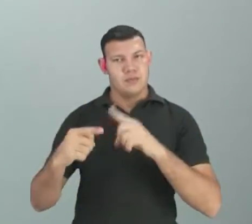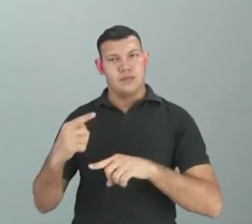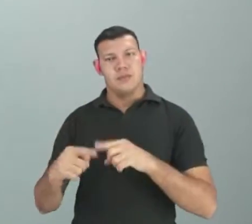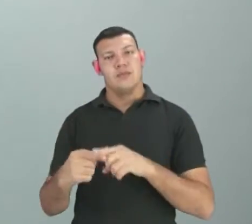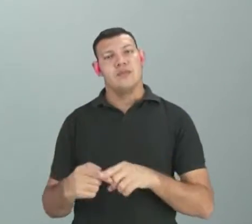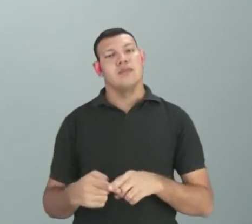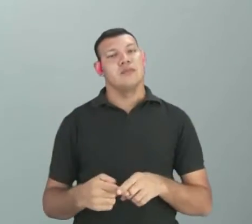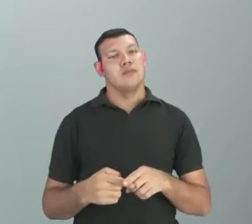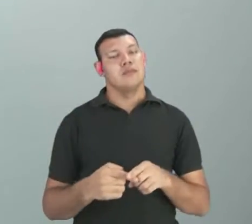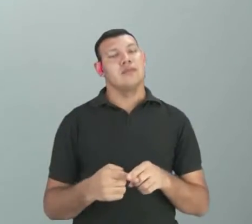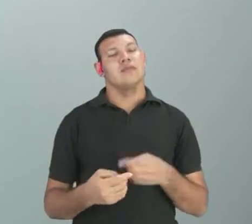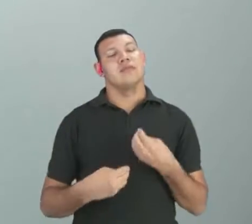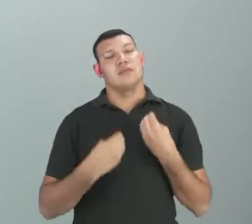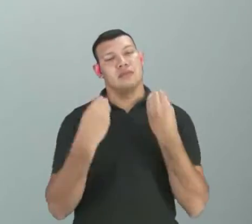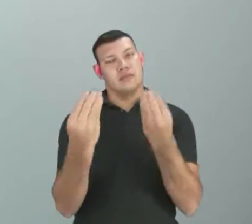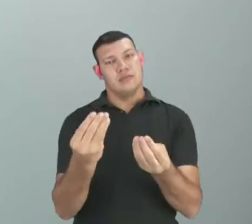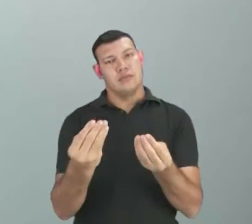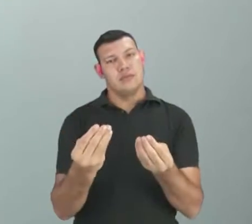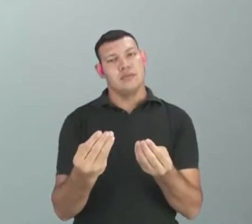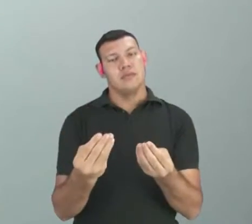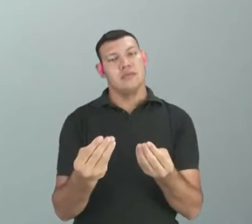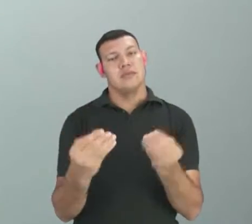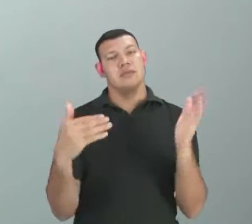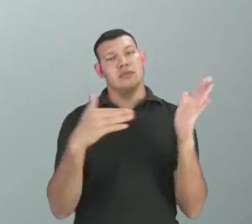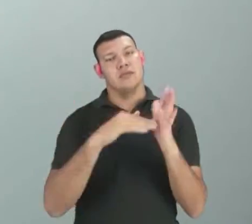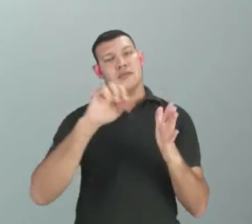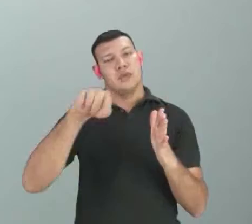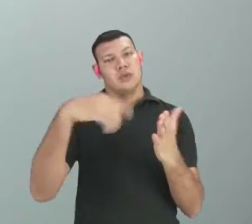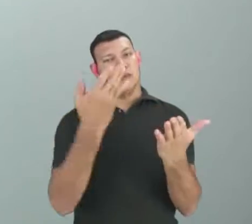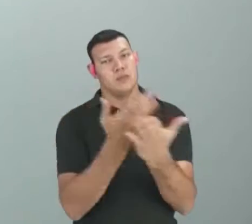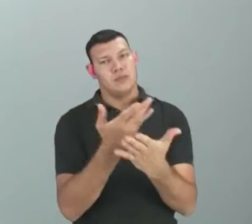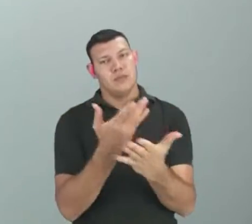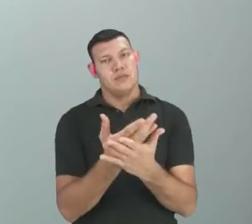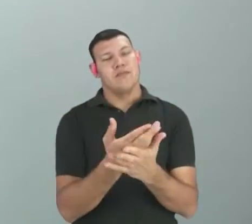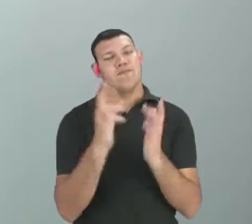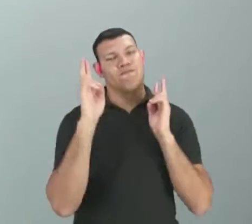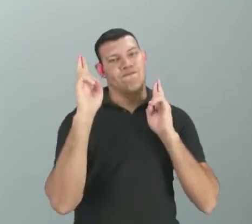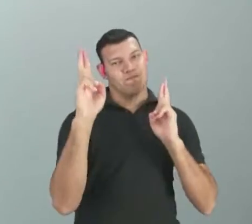para vocês. Até a próxima aula. Espero